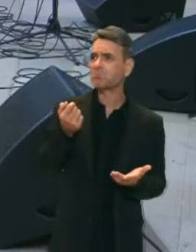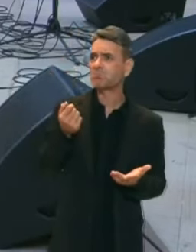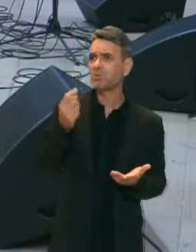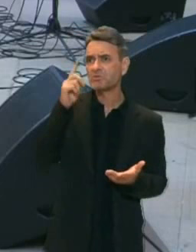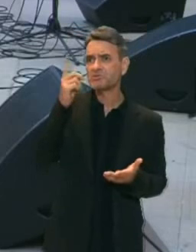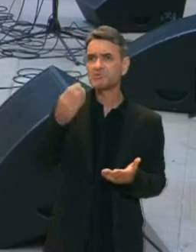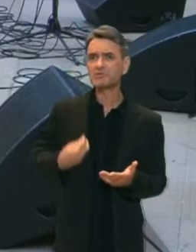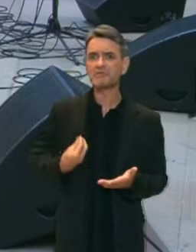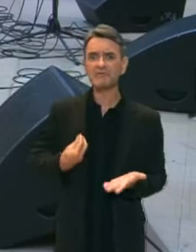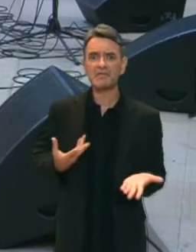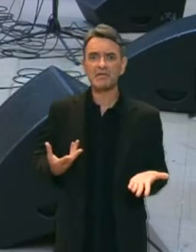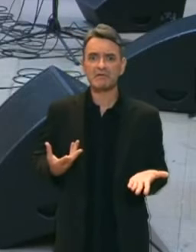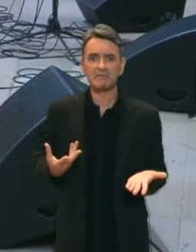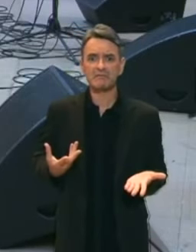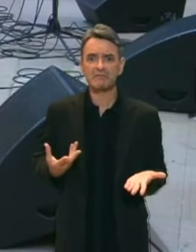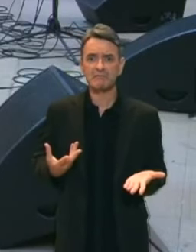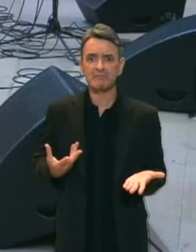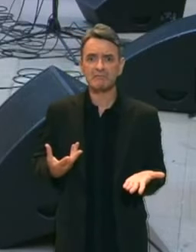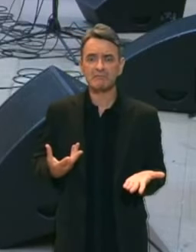vida.